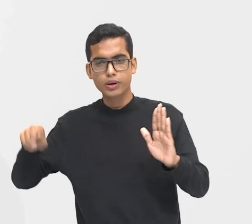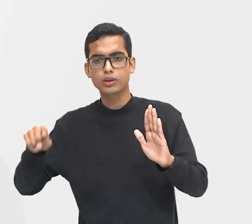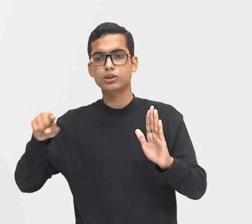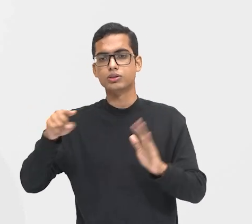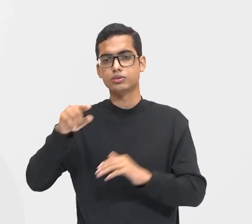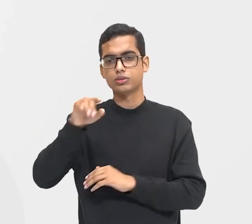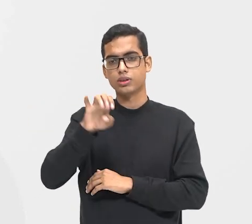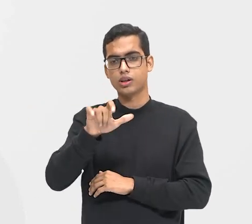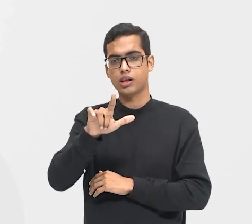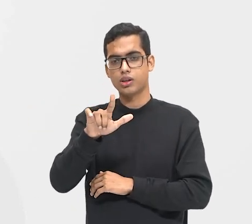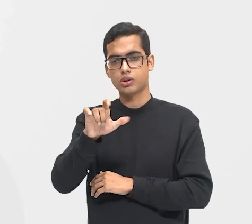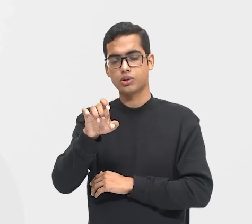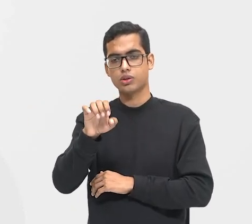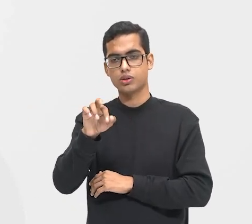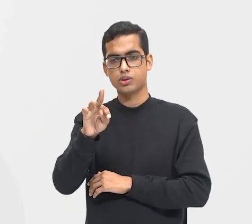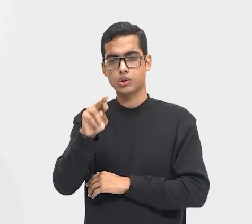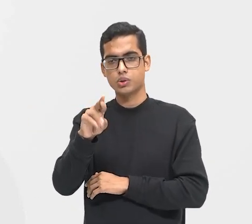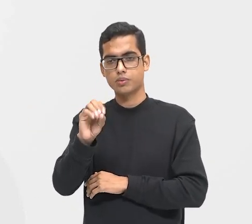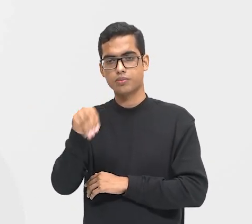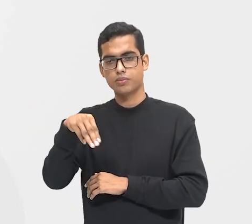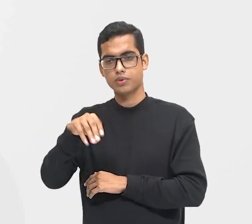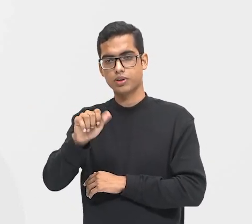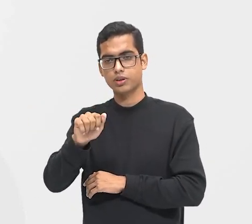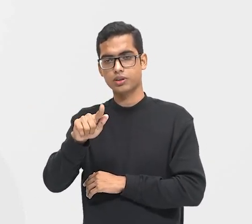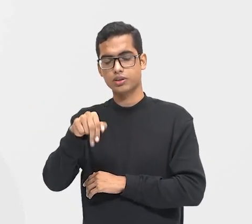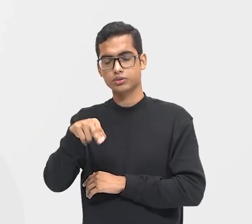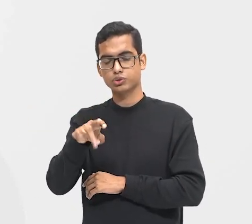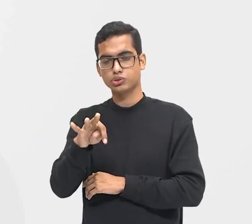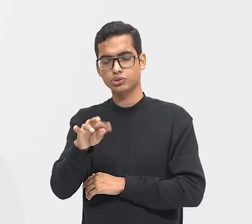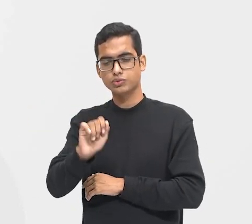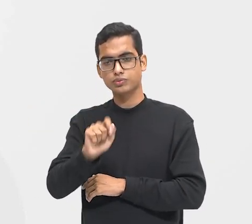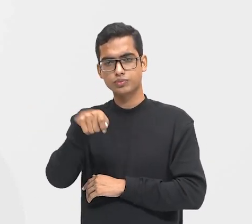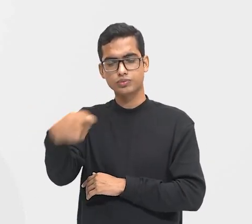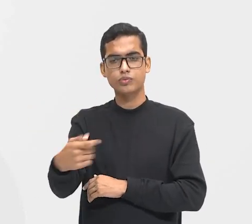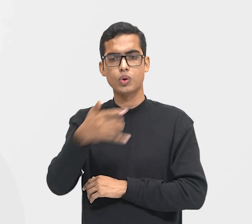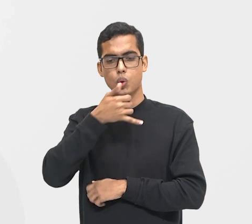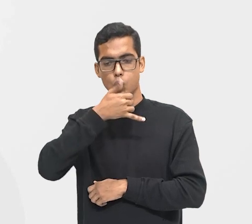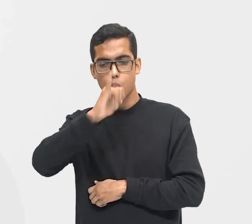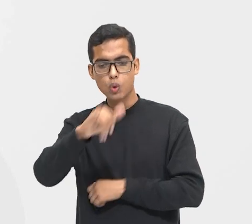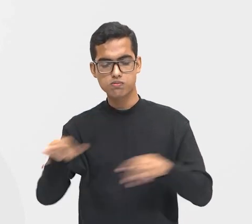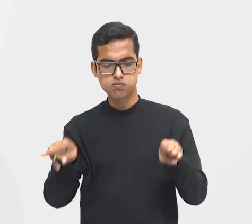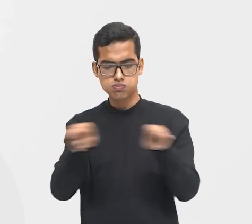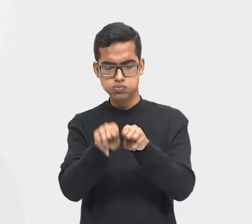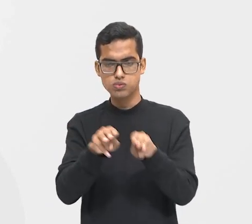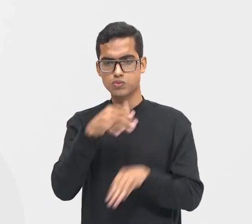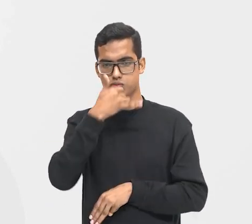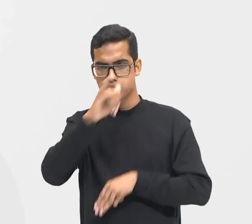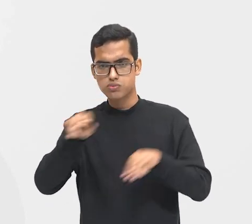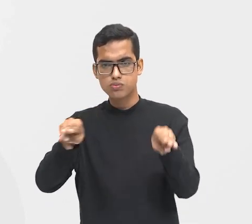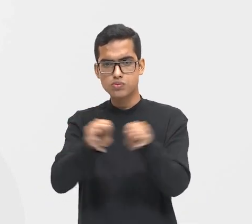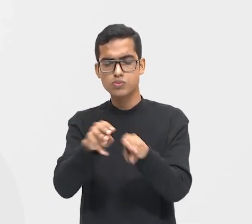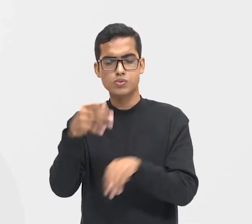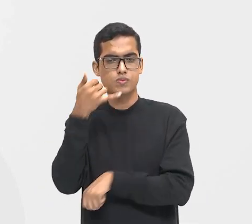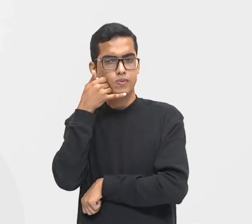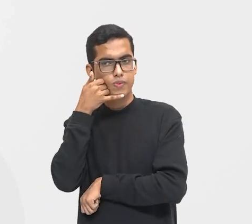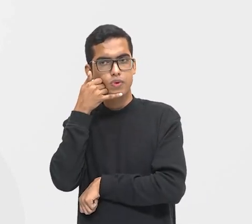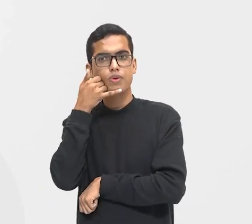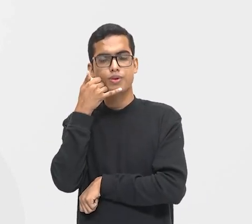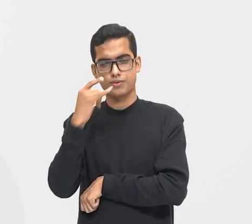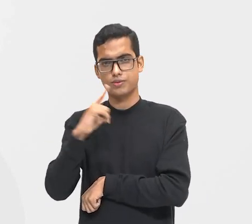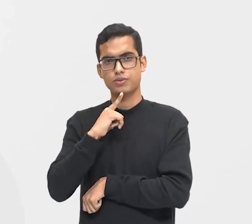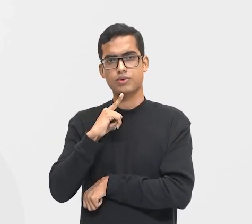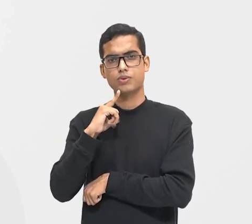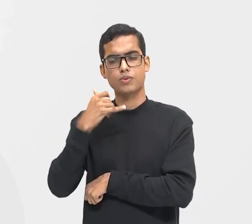alguns aparelhos eletrônicos, por exemplo, e eles estão emitindo essas ondas, né? como no caso dos celulares, eles emitem essas